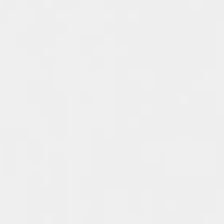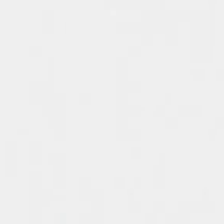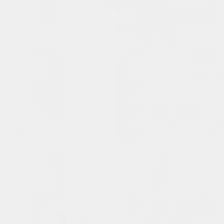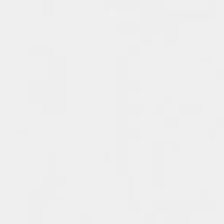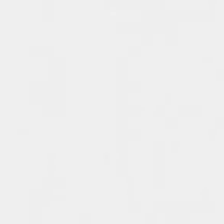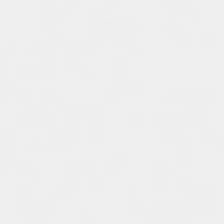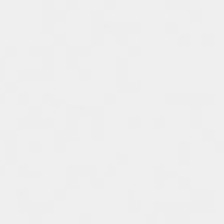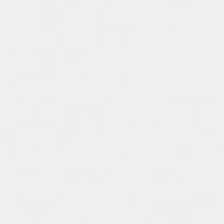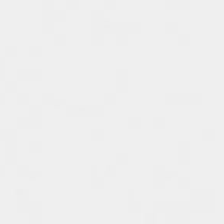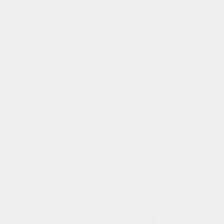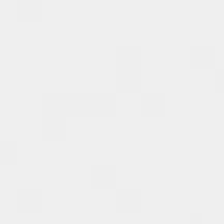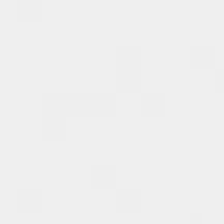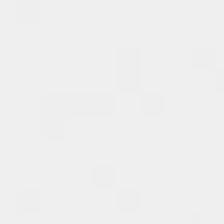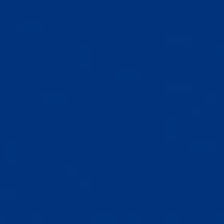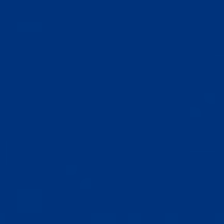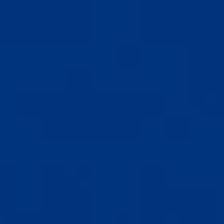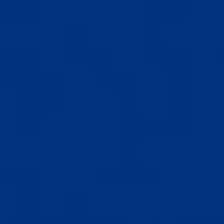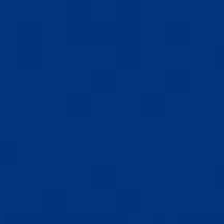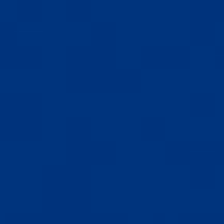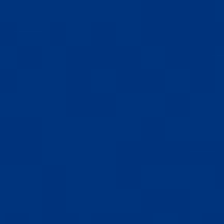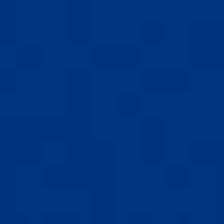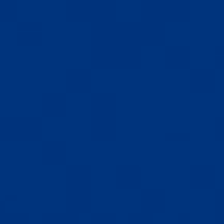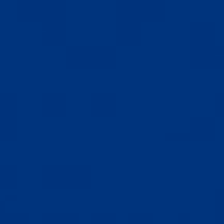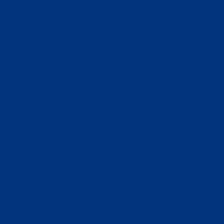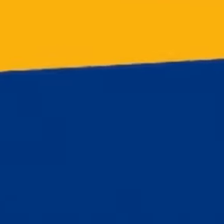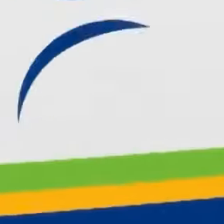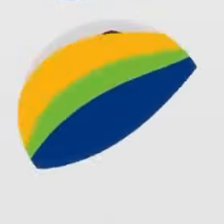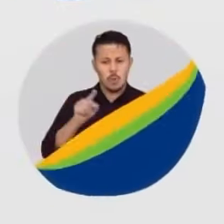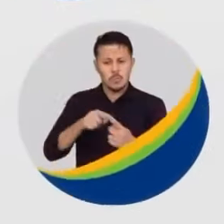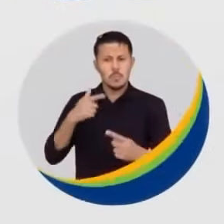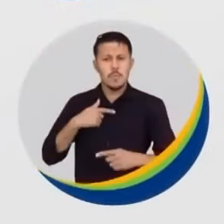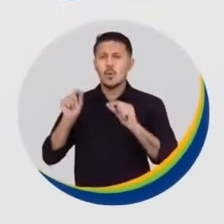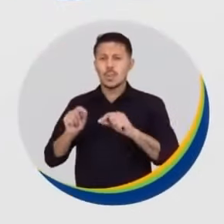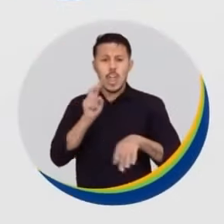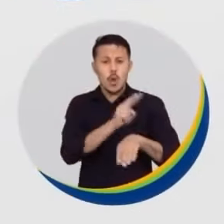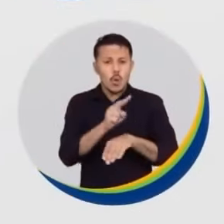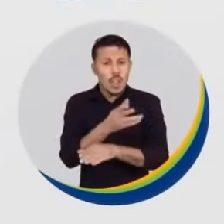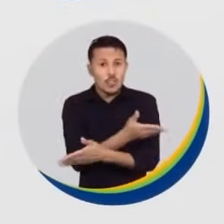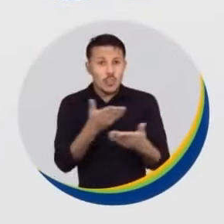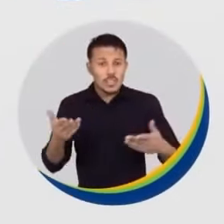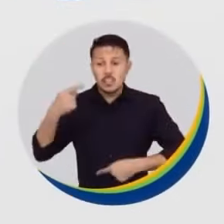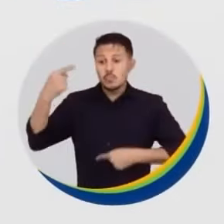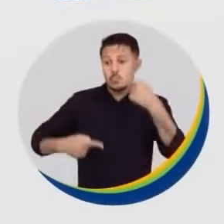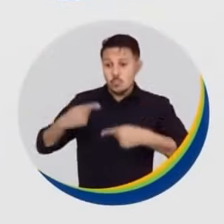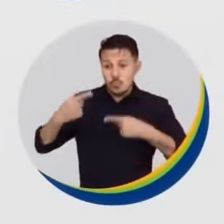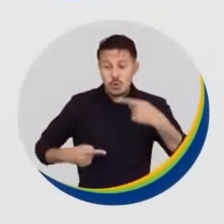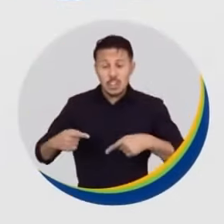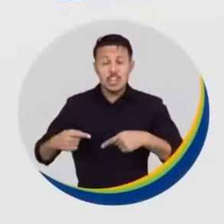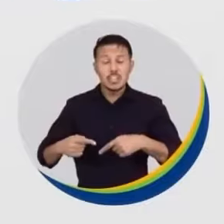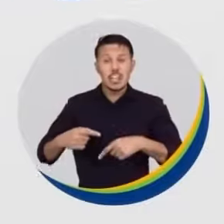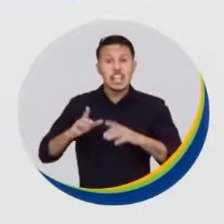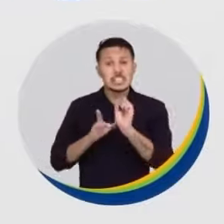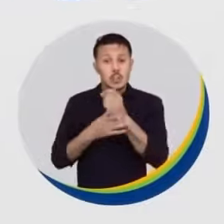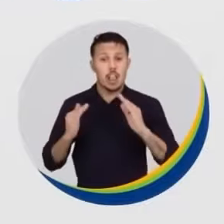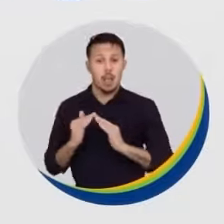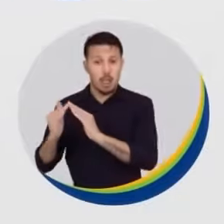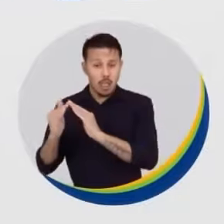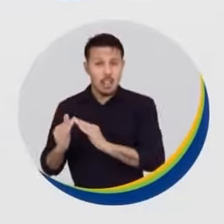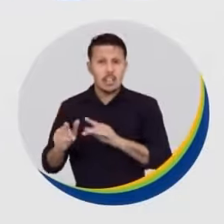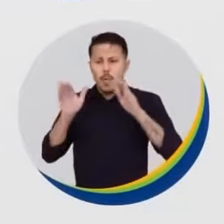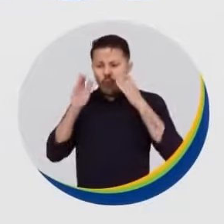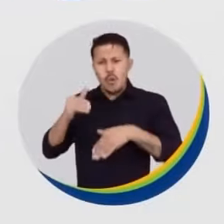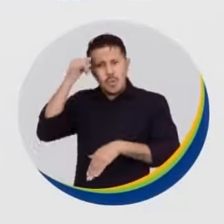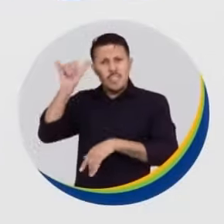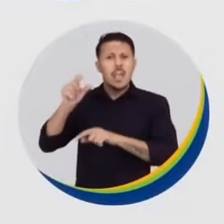PSD 55. PSD 55. Minha missão sempre foi cuidar de você com políticas públicas de segurança e habitação